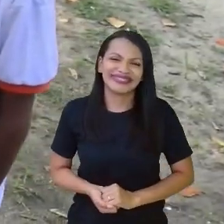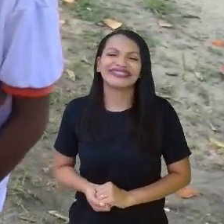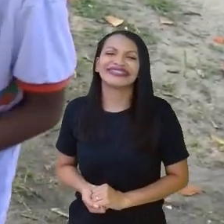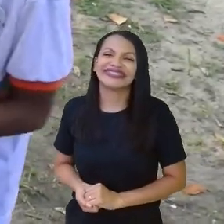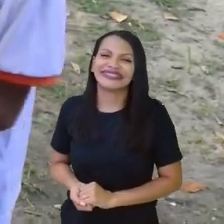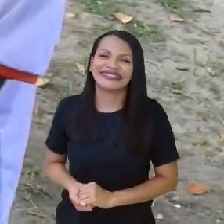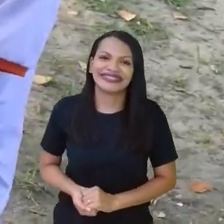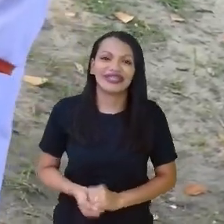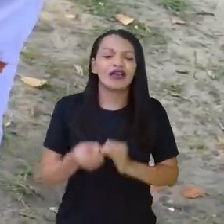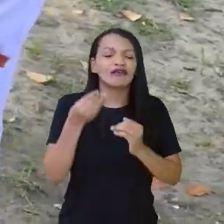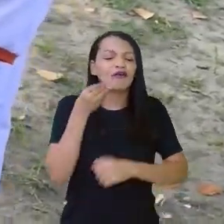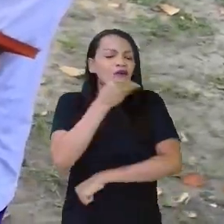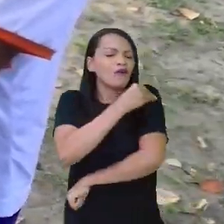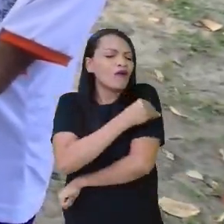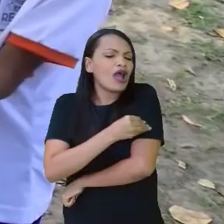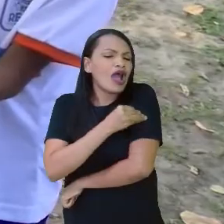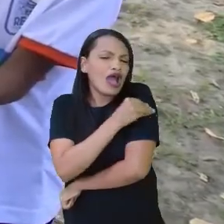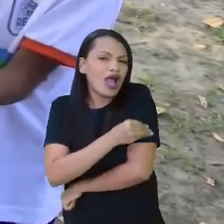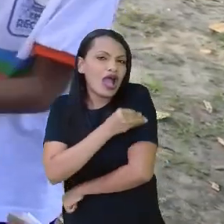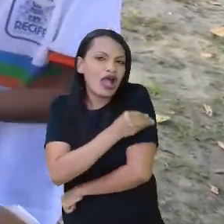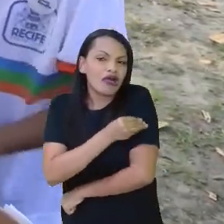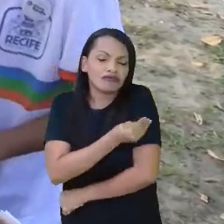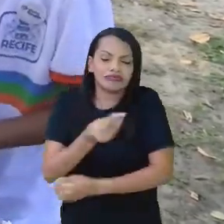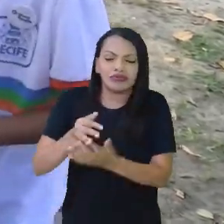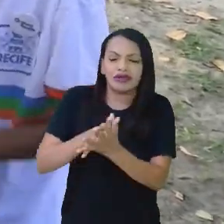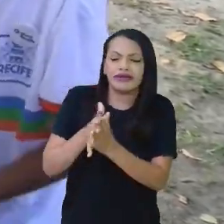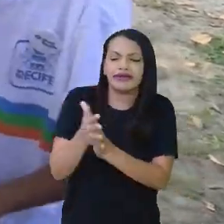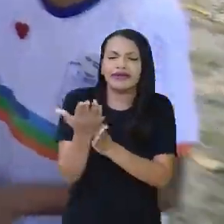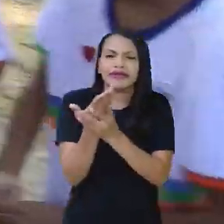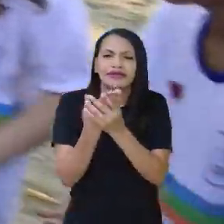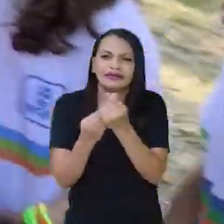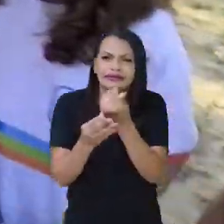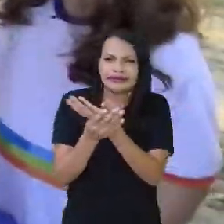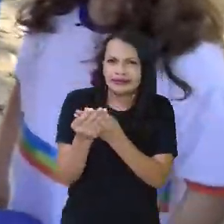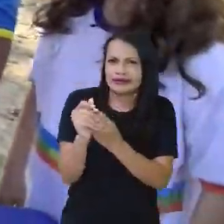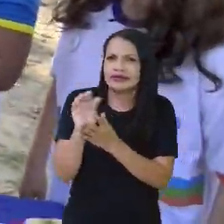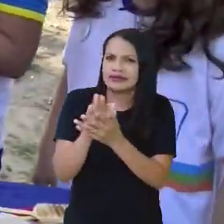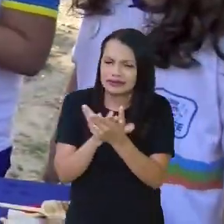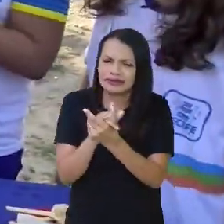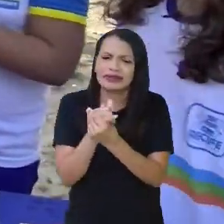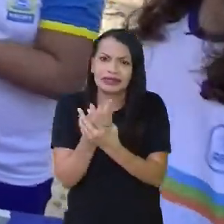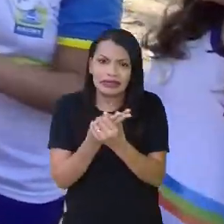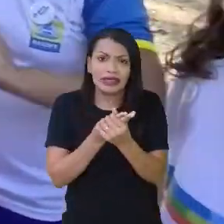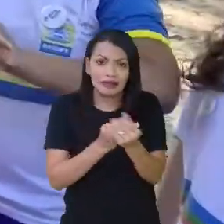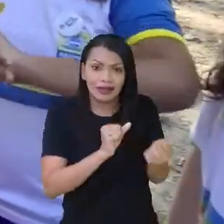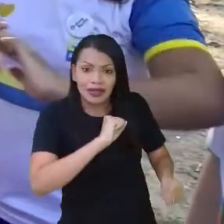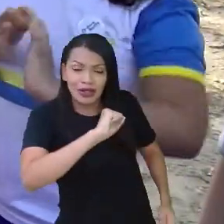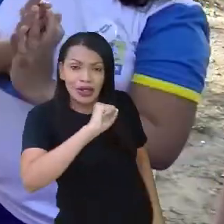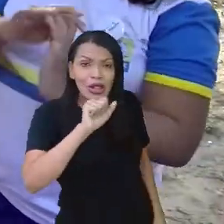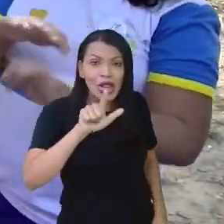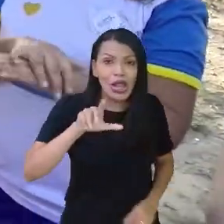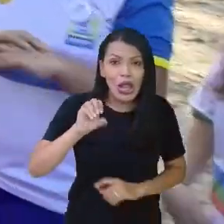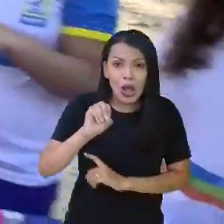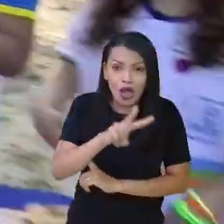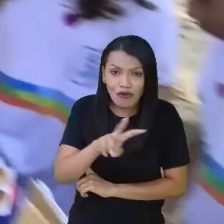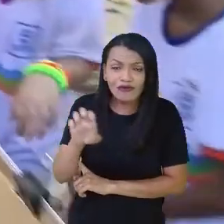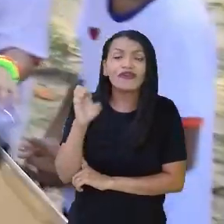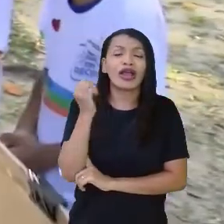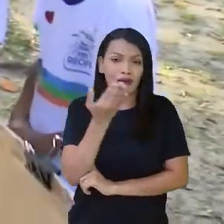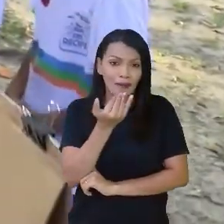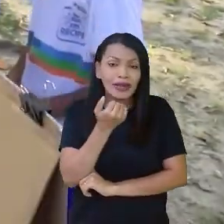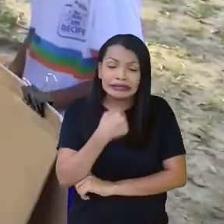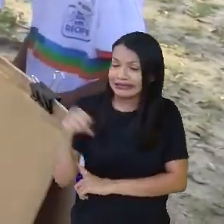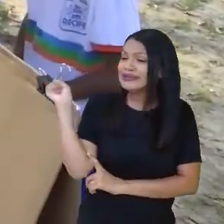de álcool para higienizar as mãos será que é super Love vai comer com certeza agora